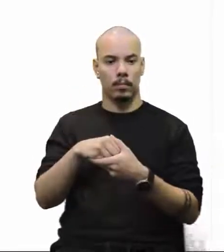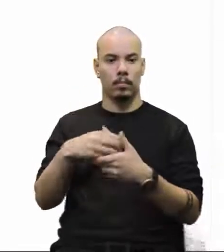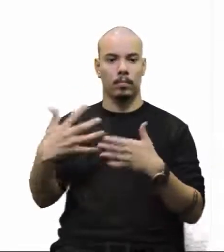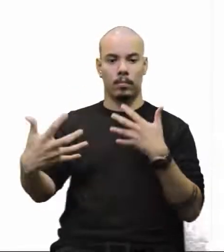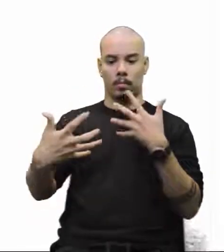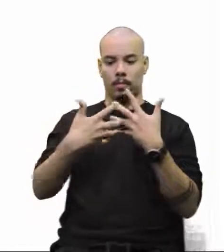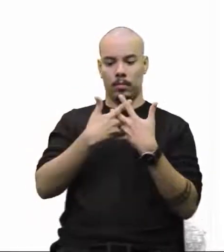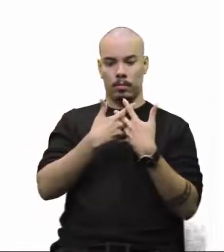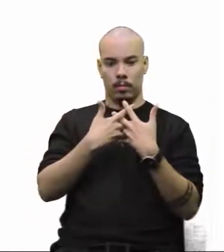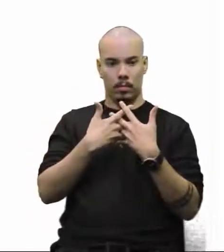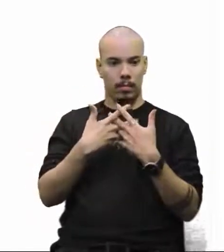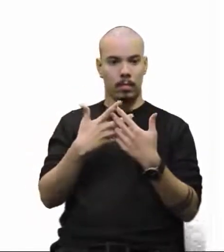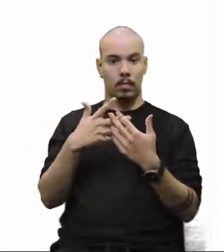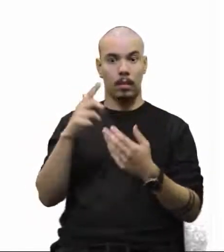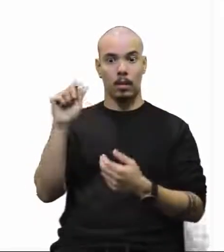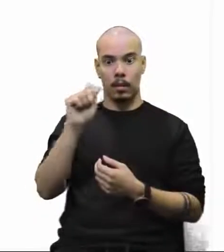instante.